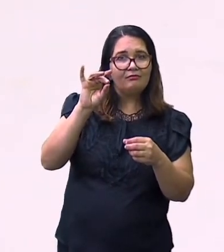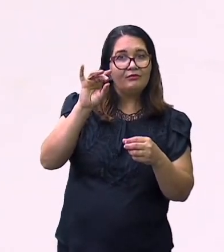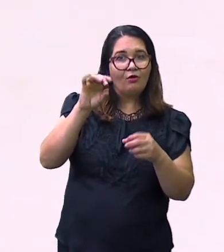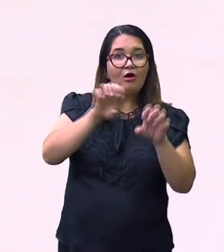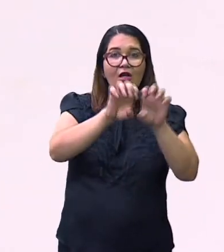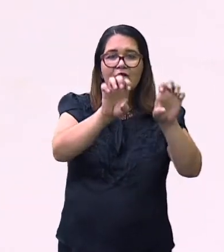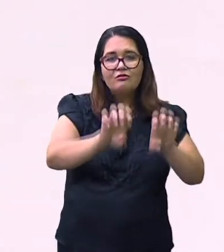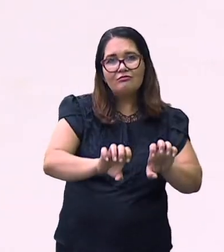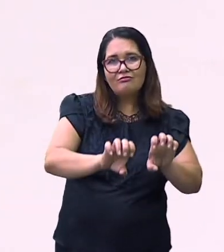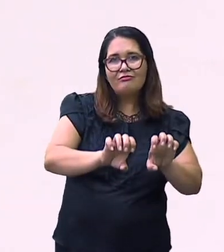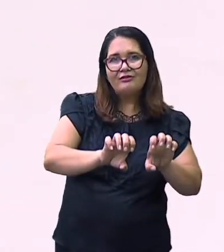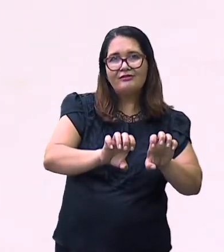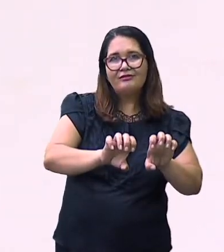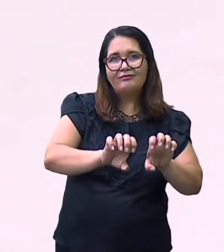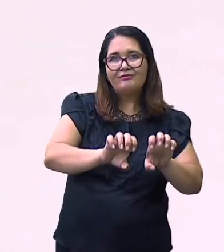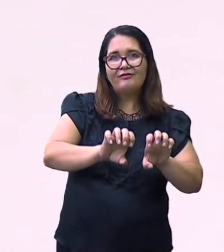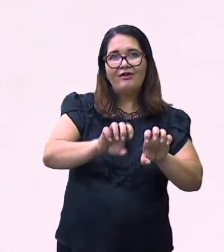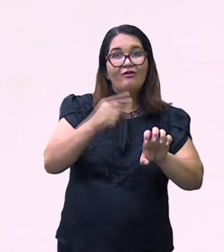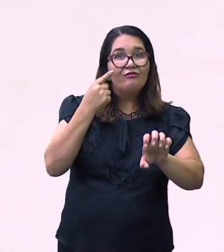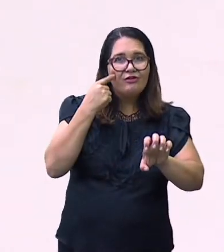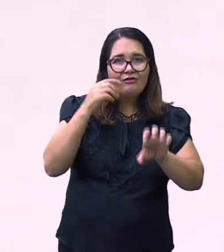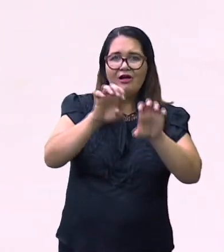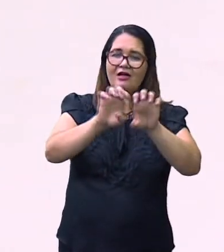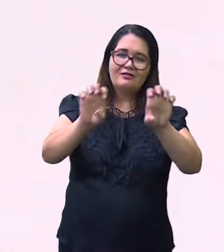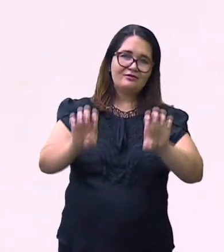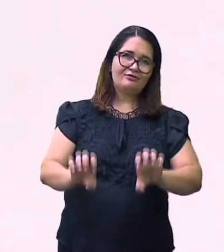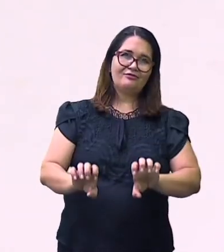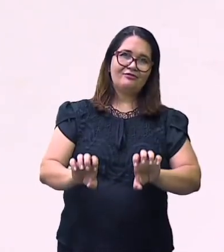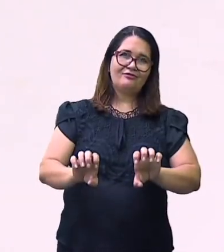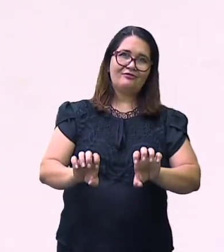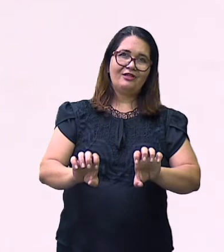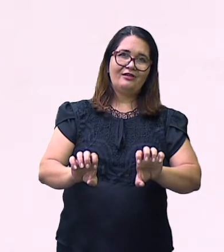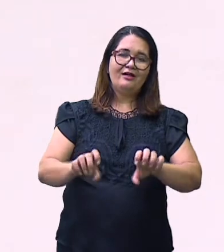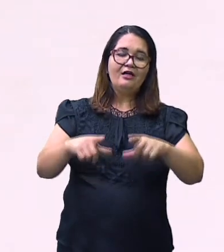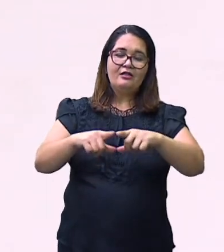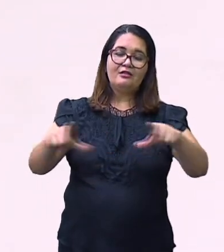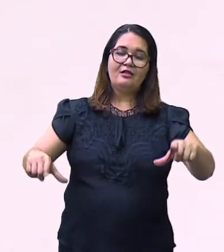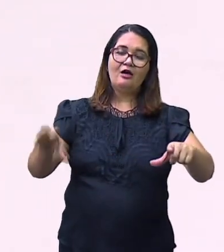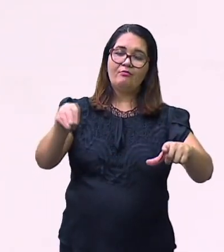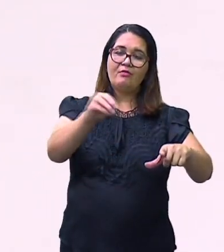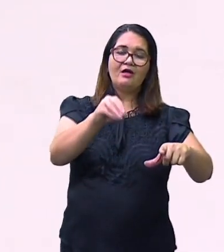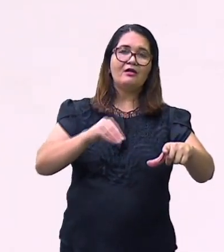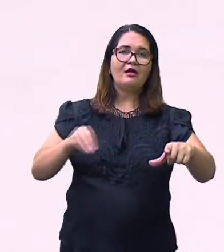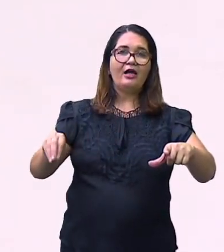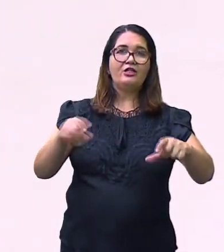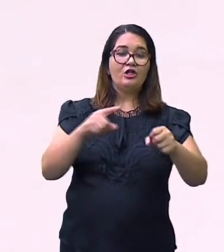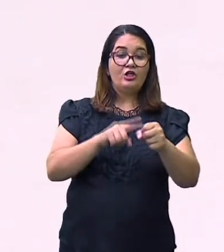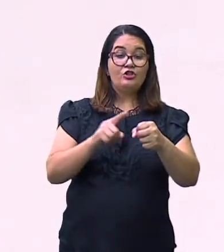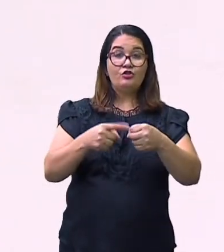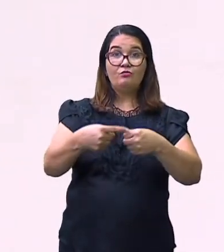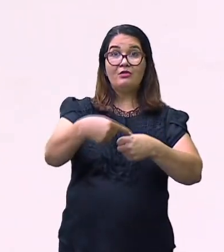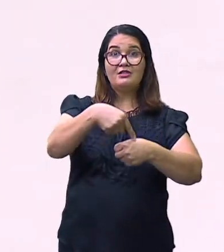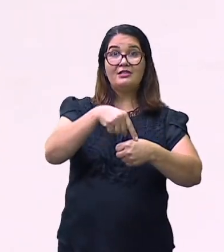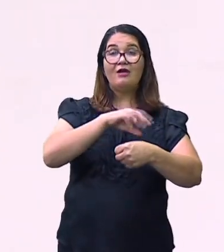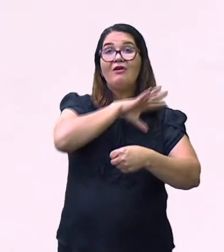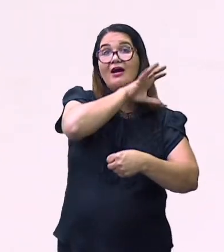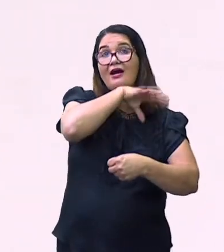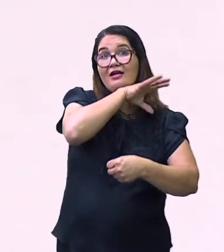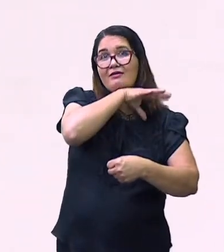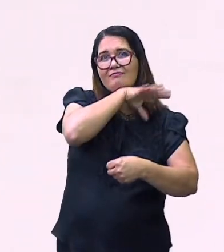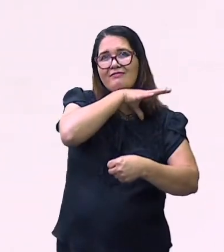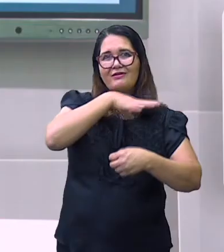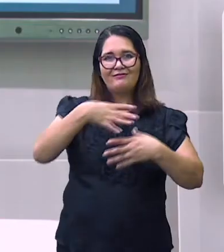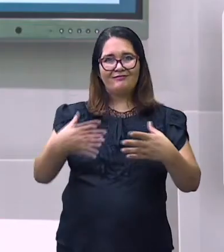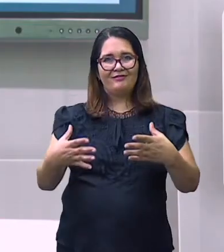Olha bem, olha a nossa estrutura de maquete de uma célula animal tomando